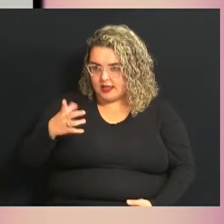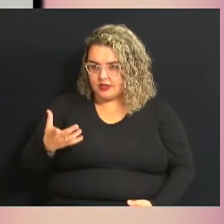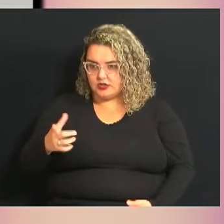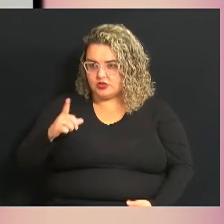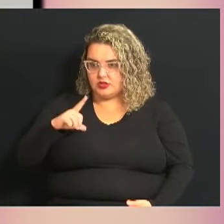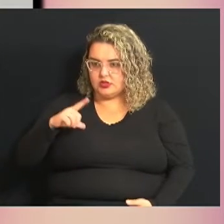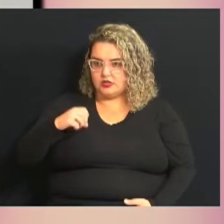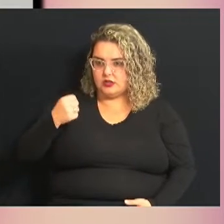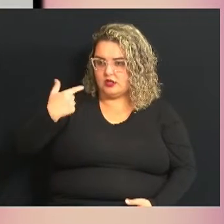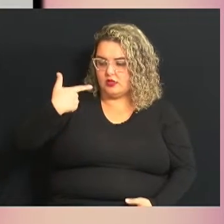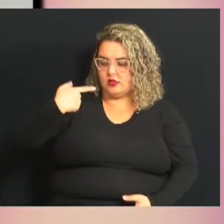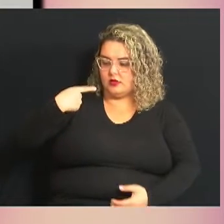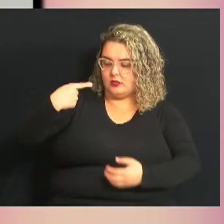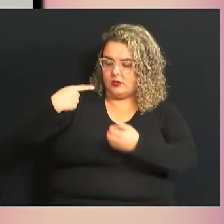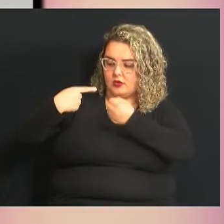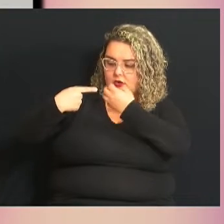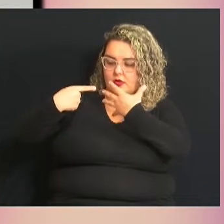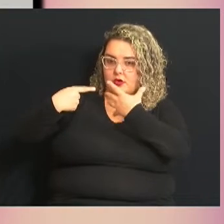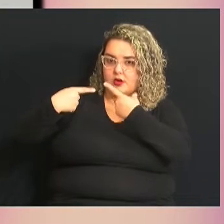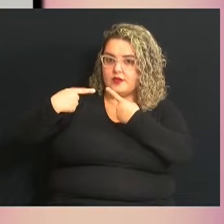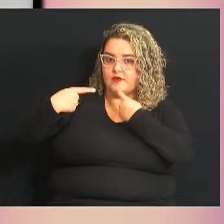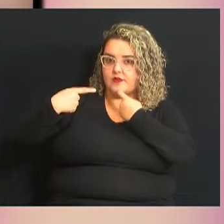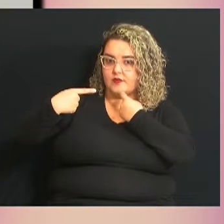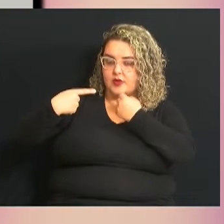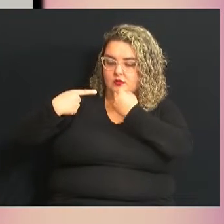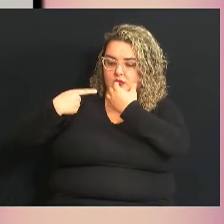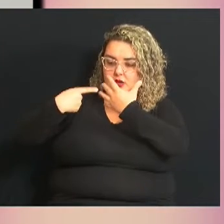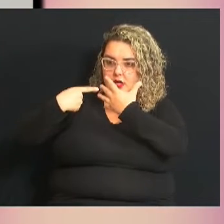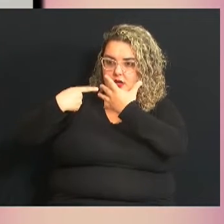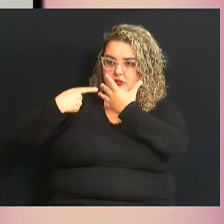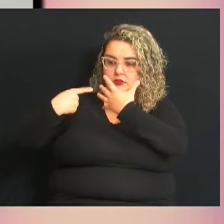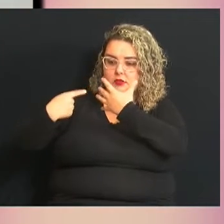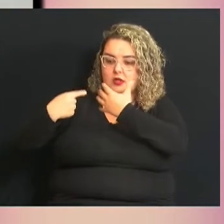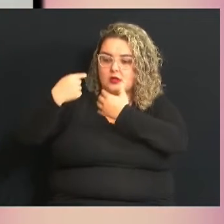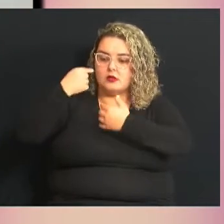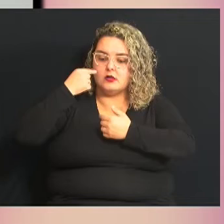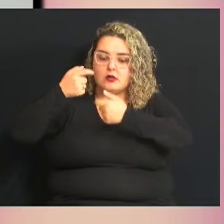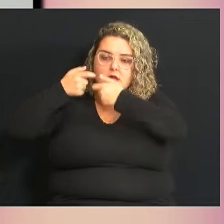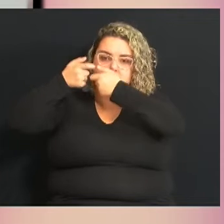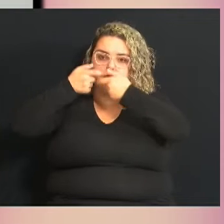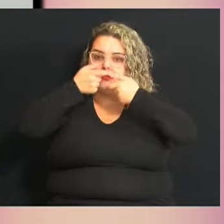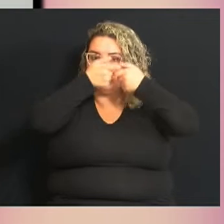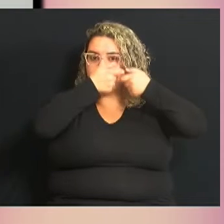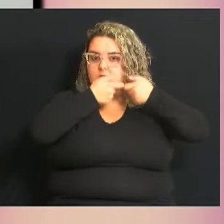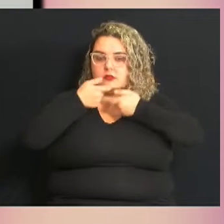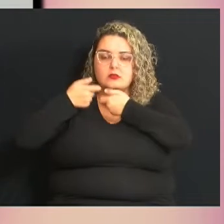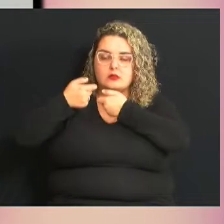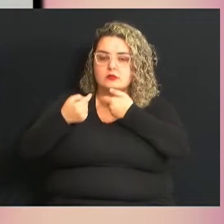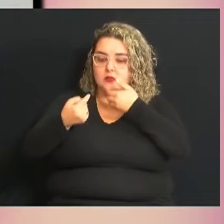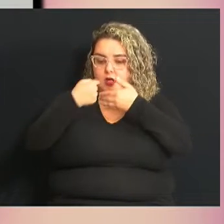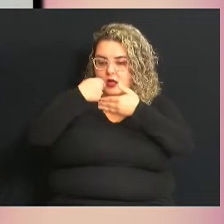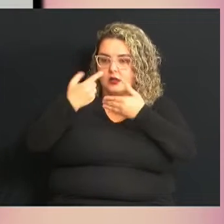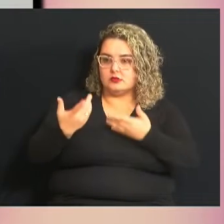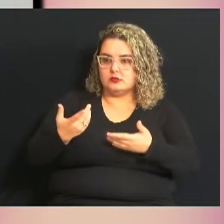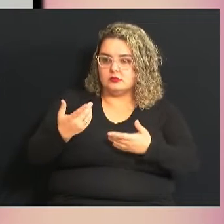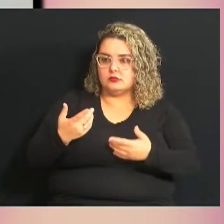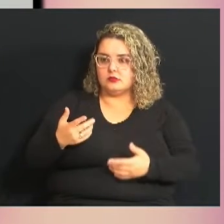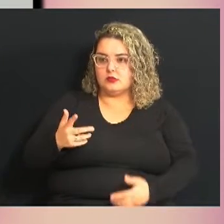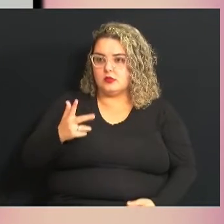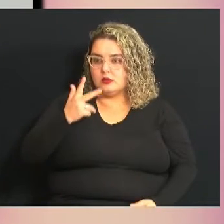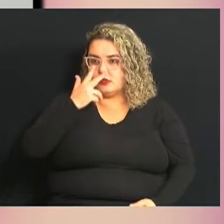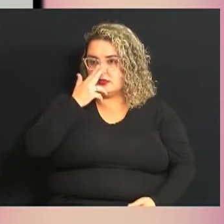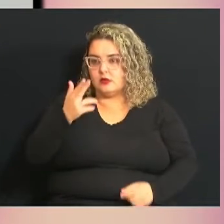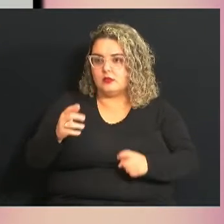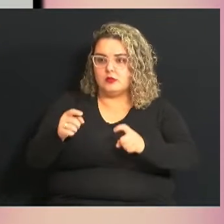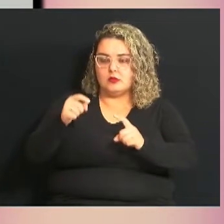né? Vermelha, né? E que é aplicado em alguns pontos, né? Voltados até à acupuntura mesmo, né? Que é